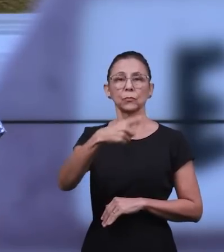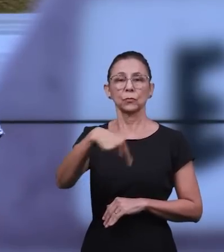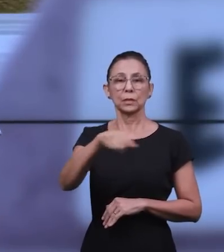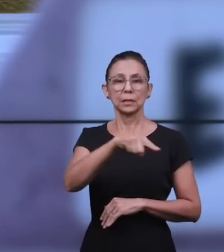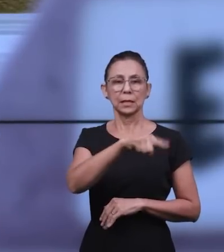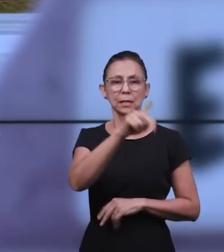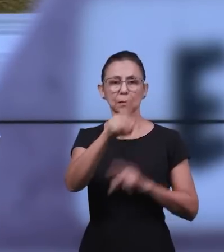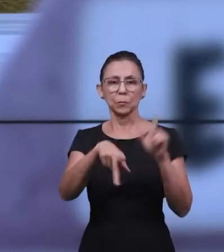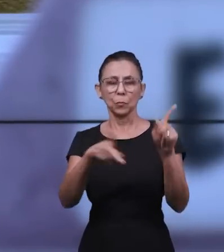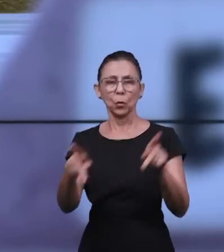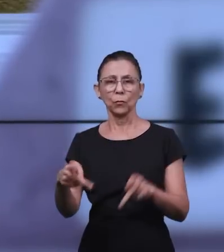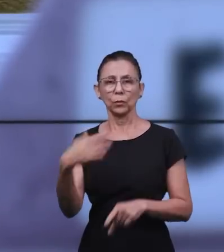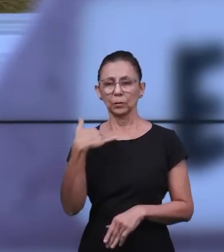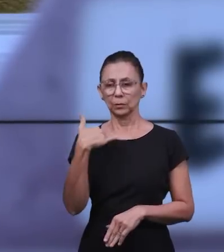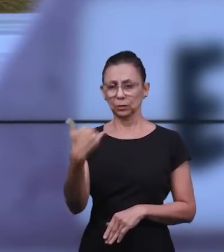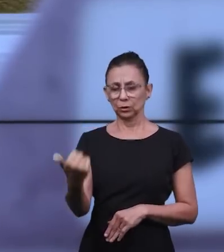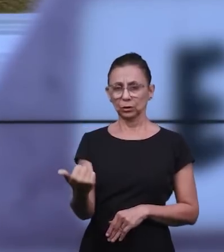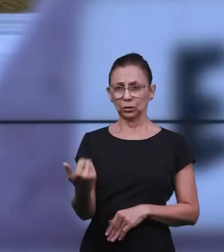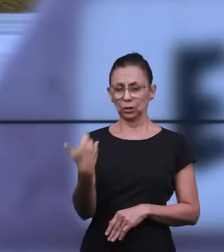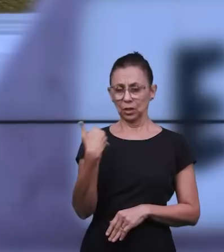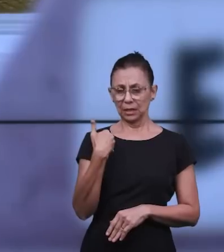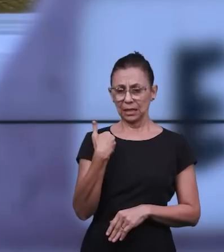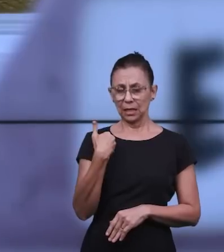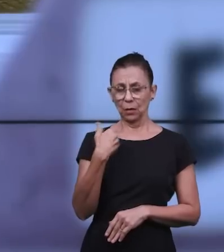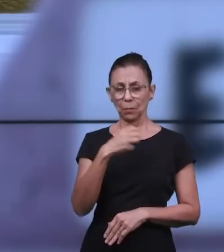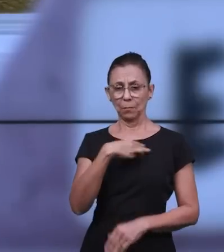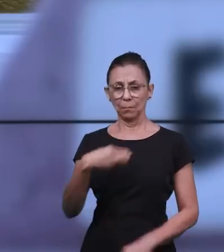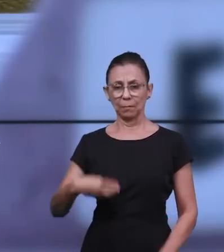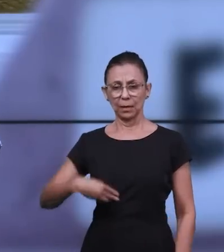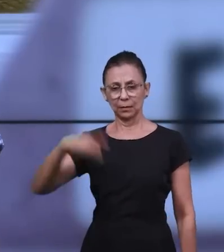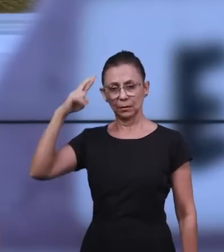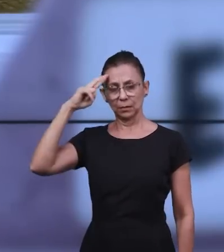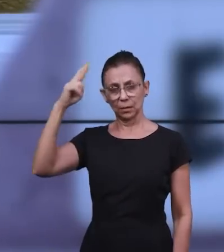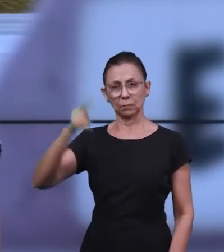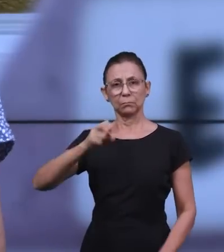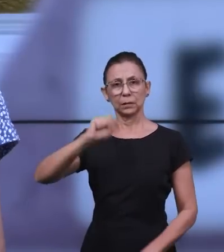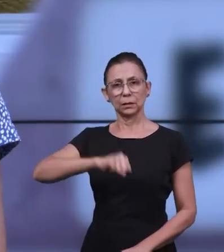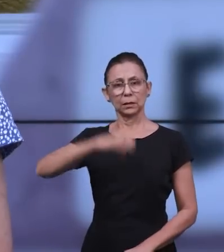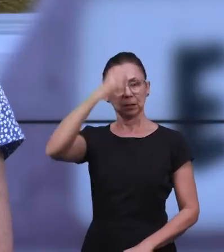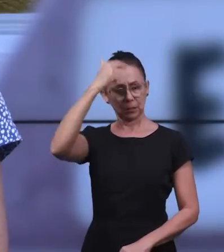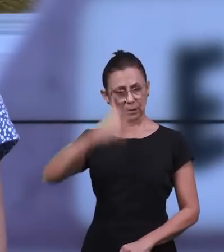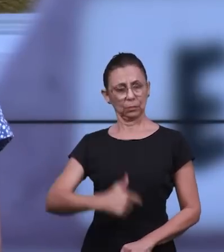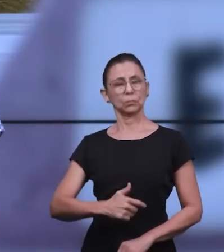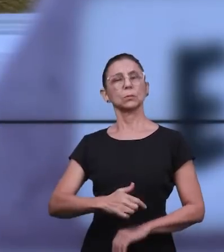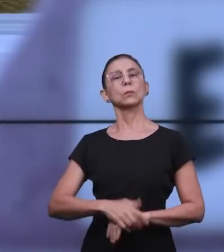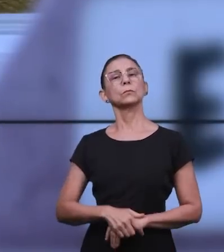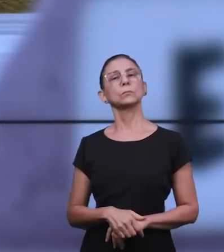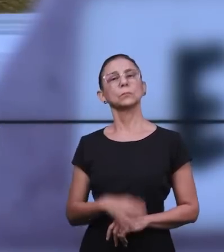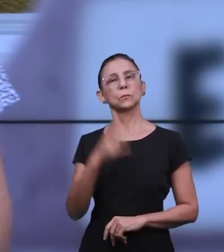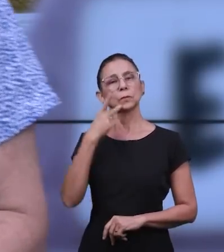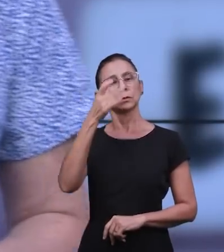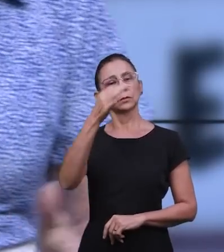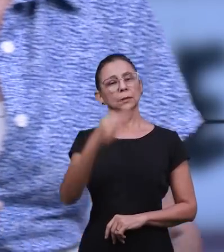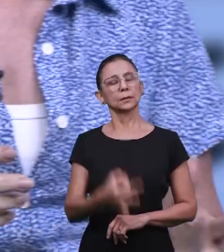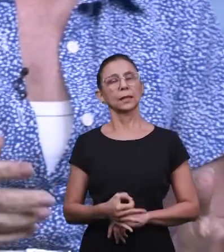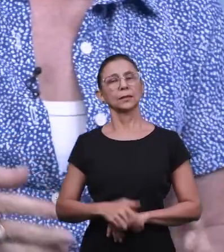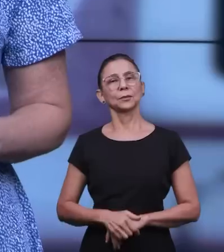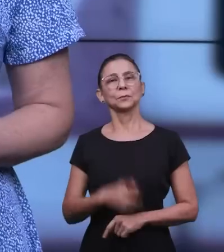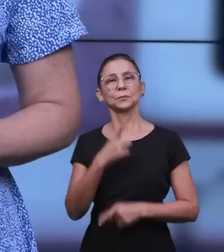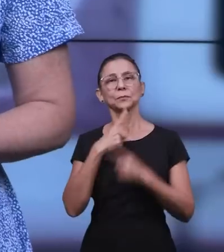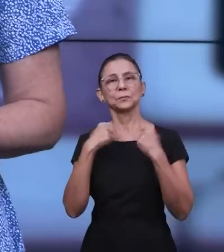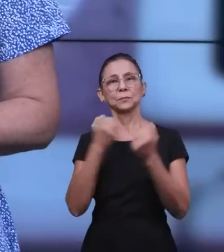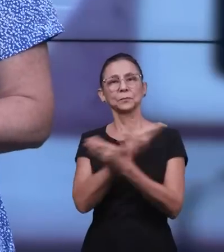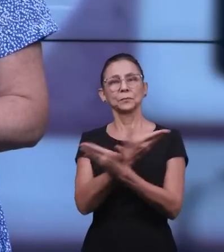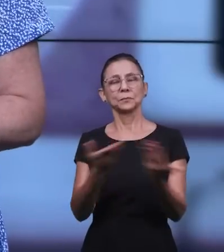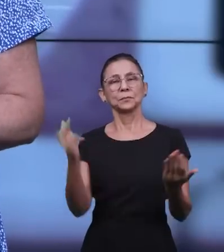chamais mestre e Senhor, e dizeis bem porque eu o sou. Desejamos a